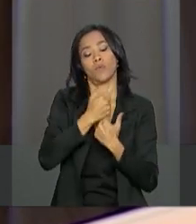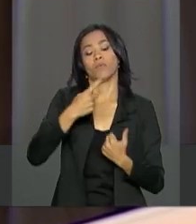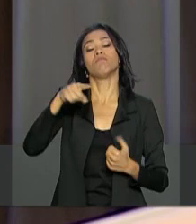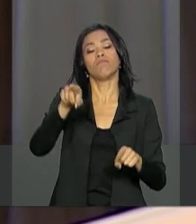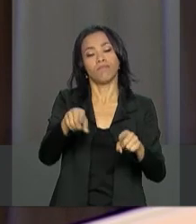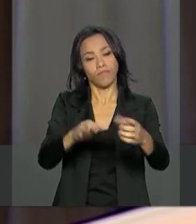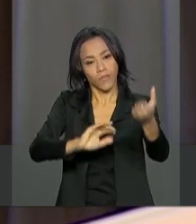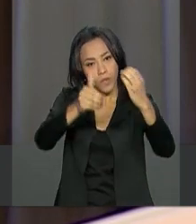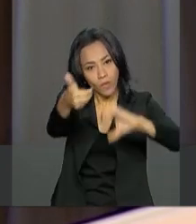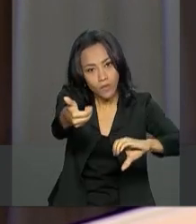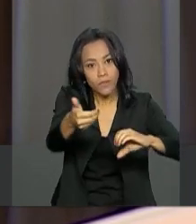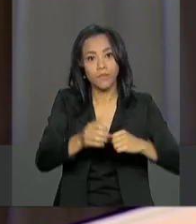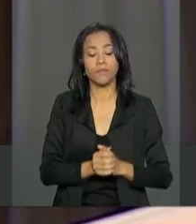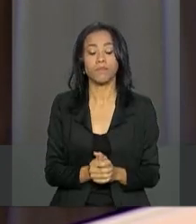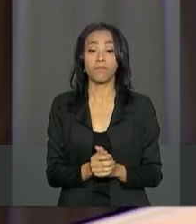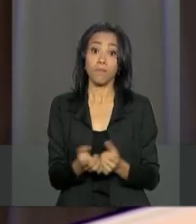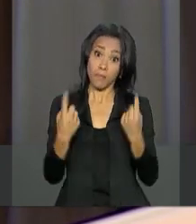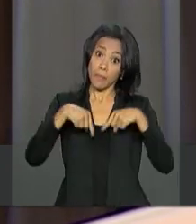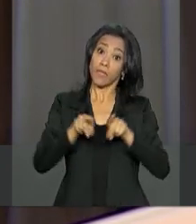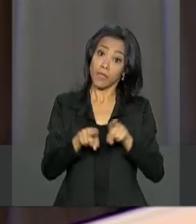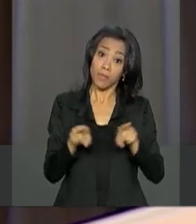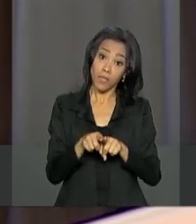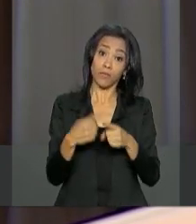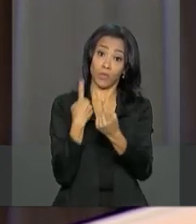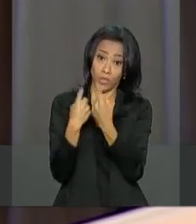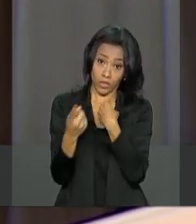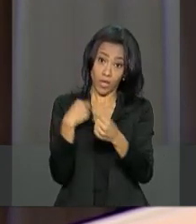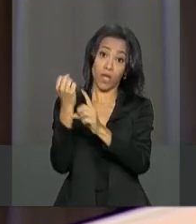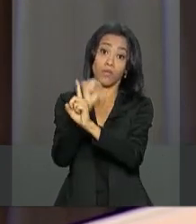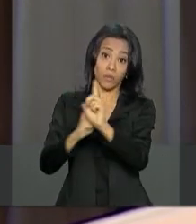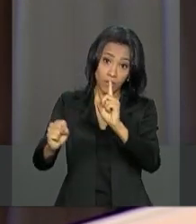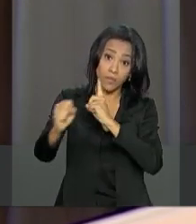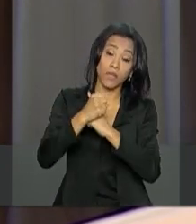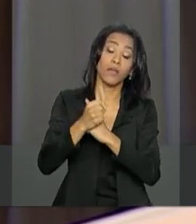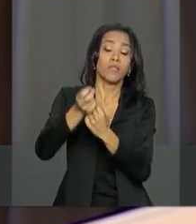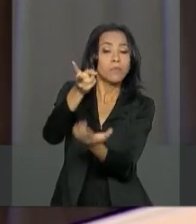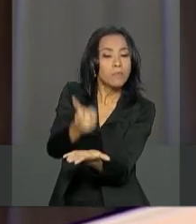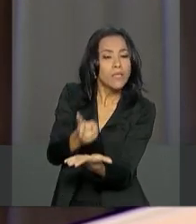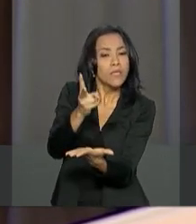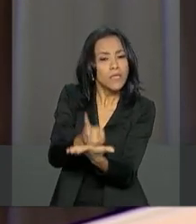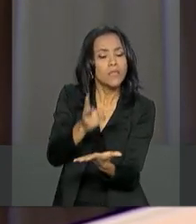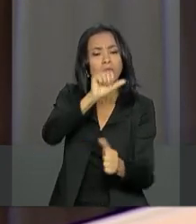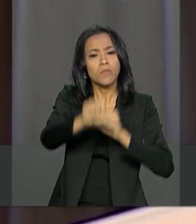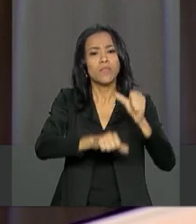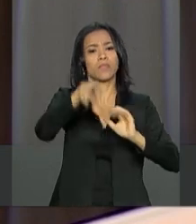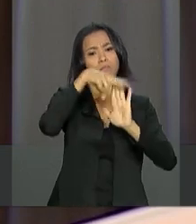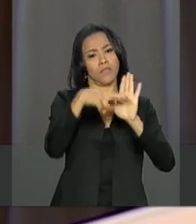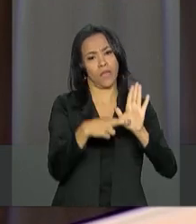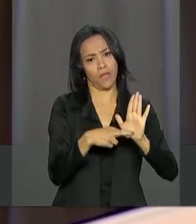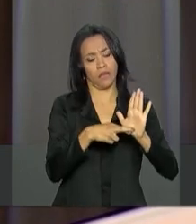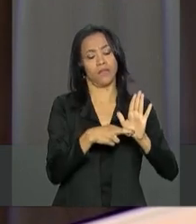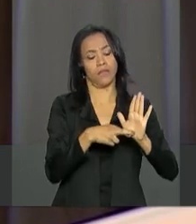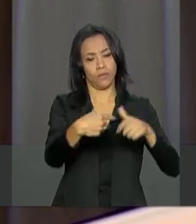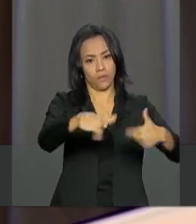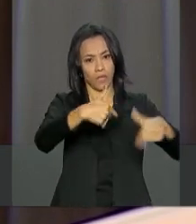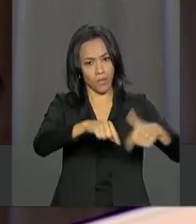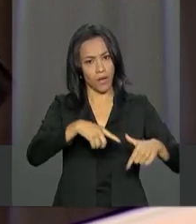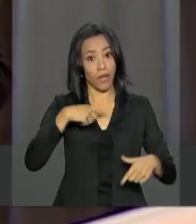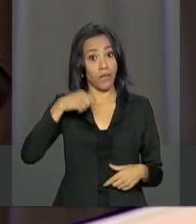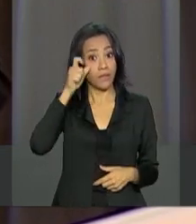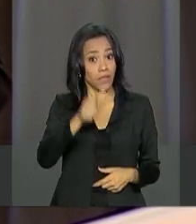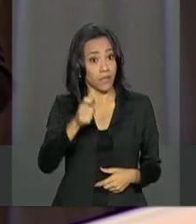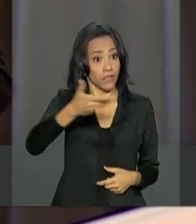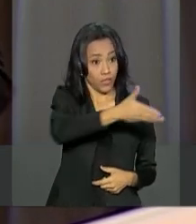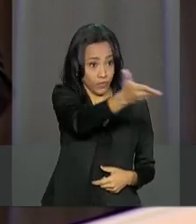maneira, o diálogo com a sociedade, mesmo na reforma, na modernização trabalhista, é interessante, meus senhores e minhas senhoras, no